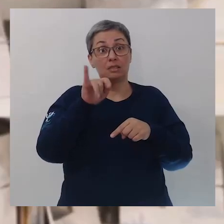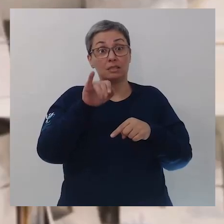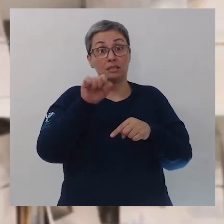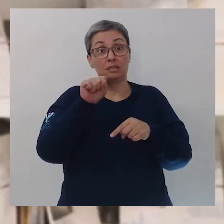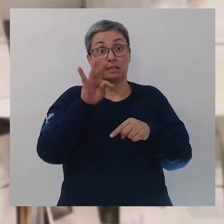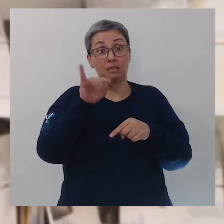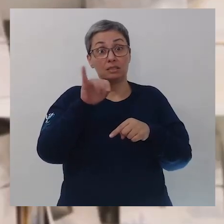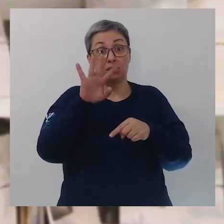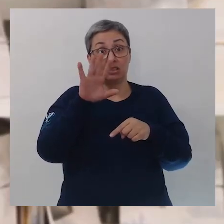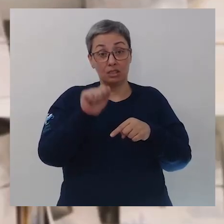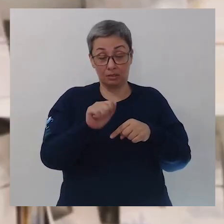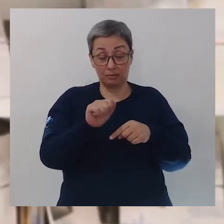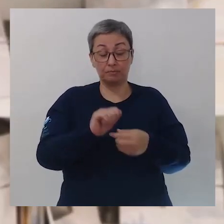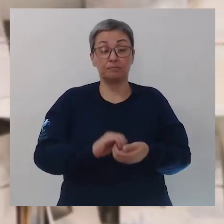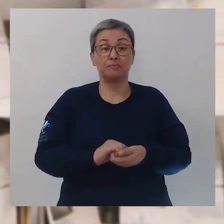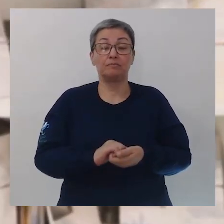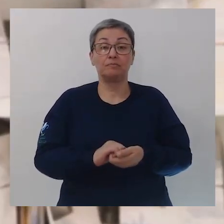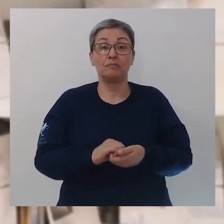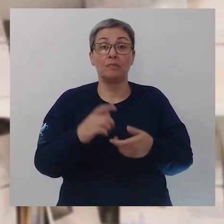estatística.